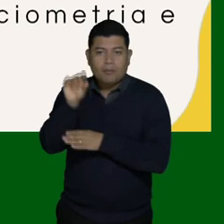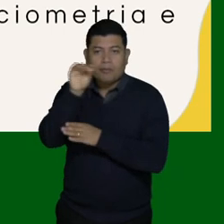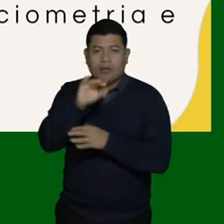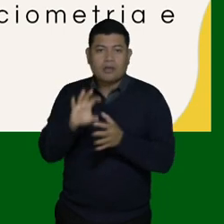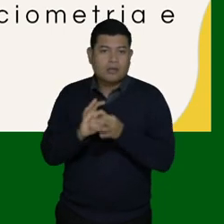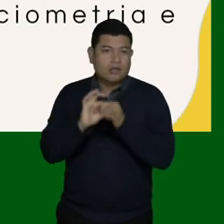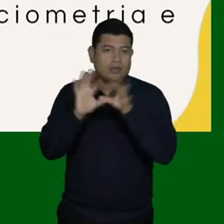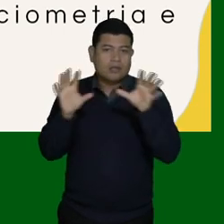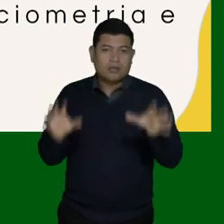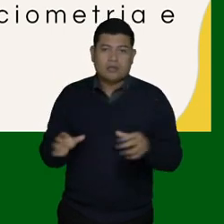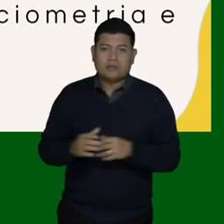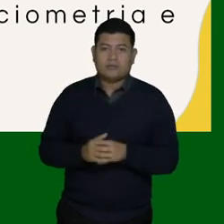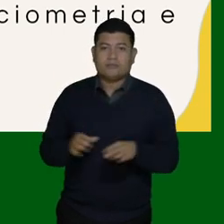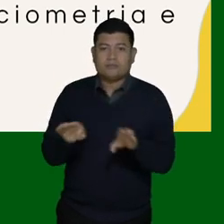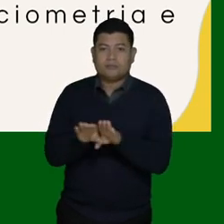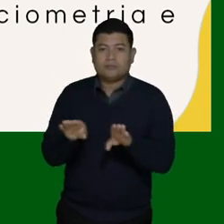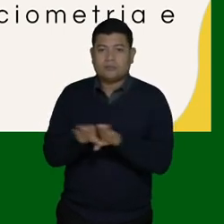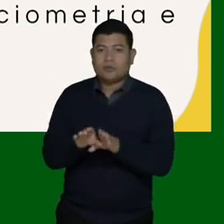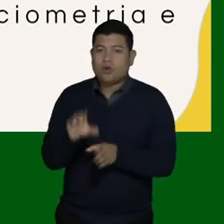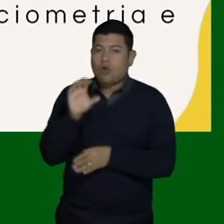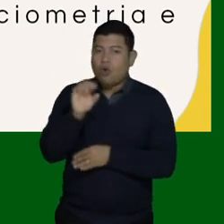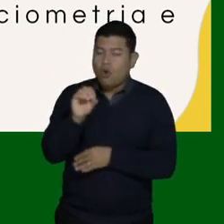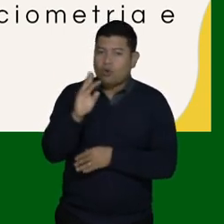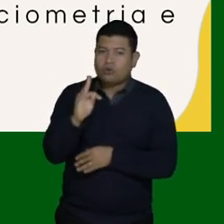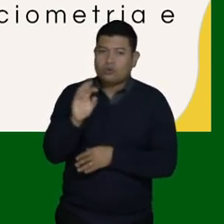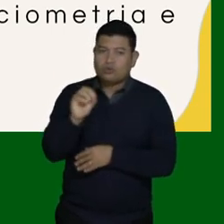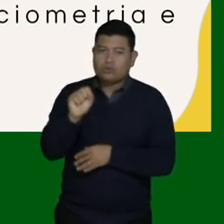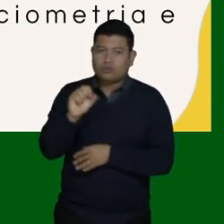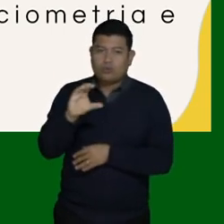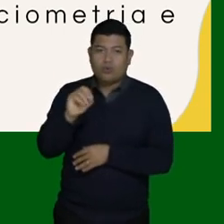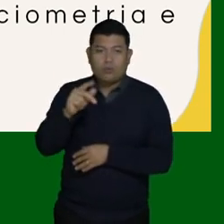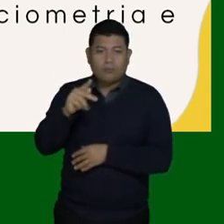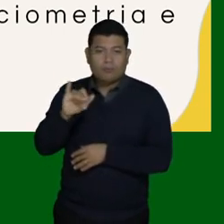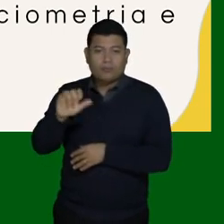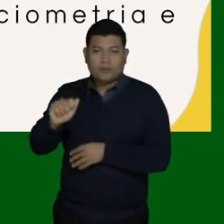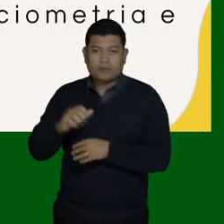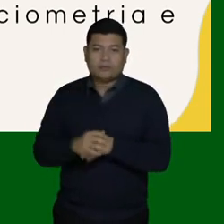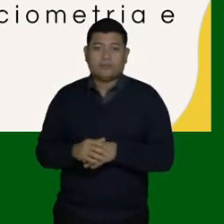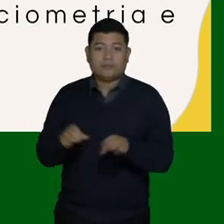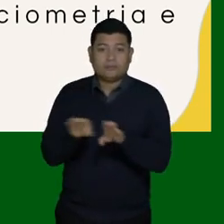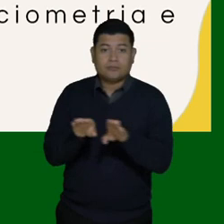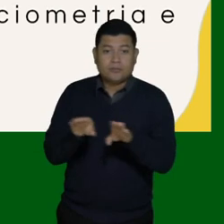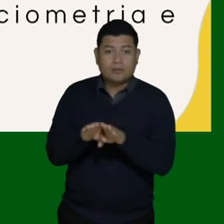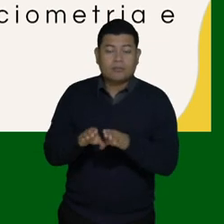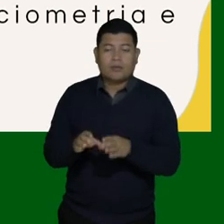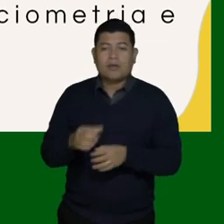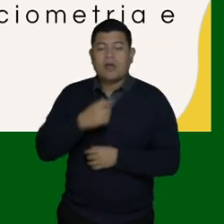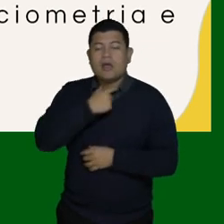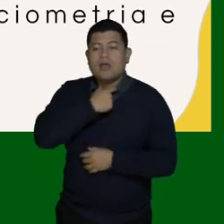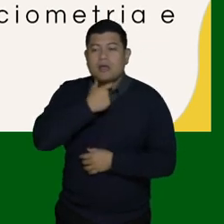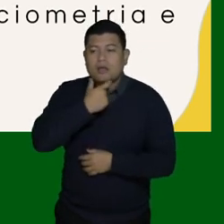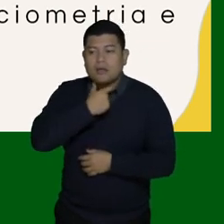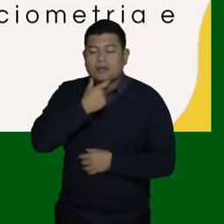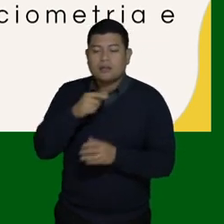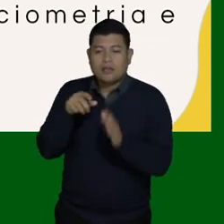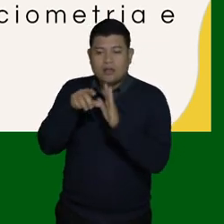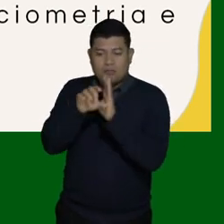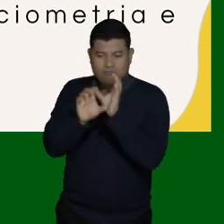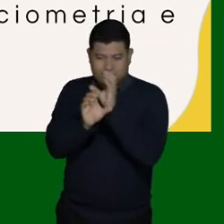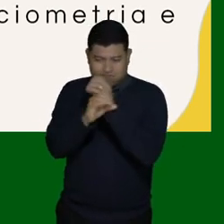a otoscopia e a gente garante audiometria imitanciometria e timpanometria nós temos